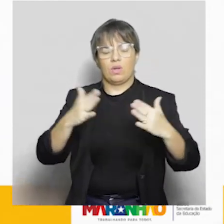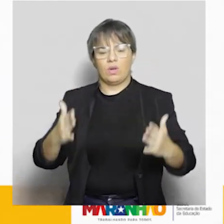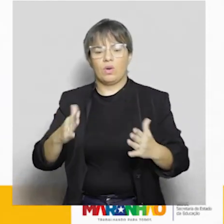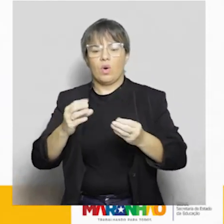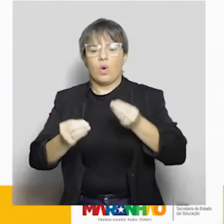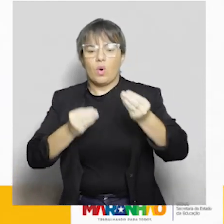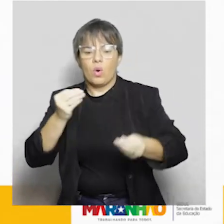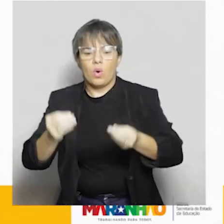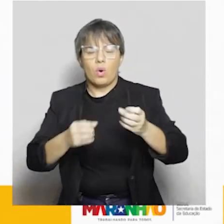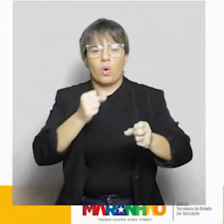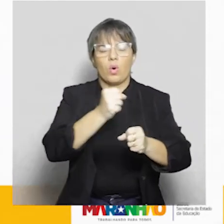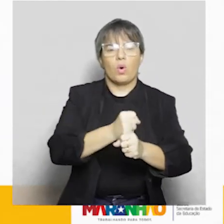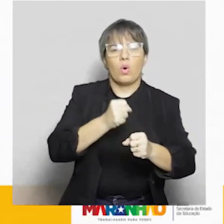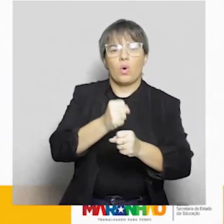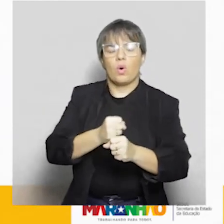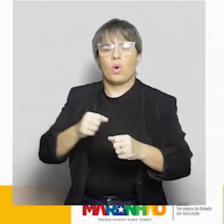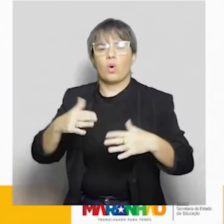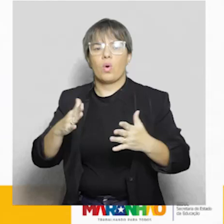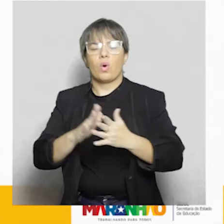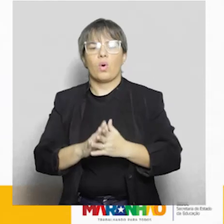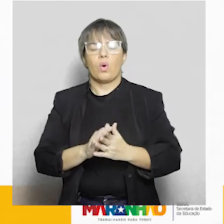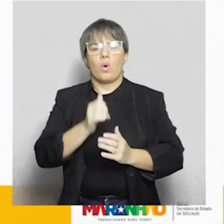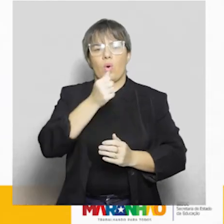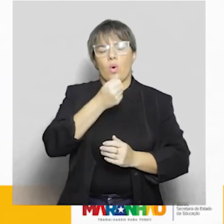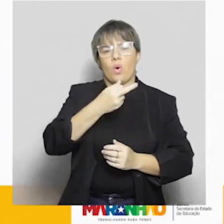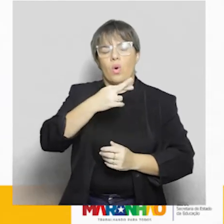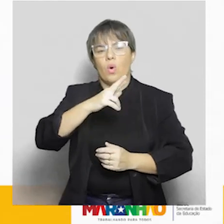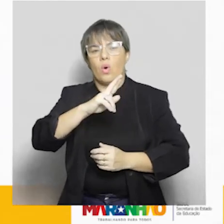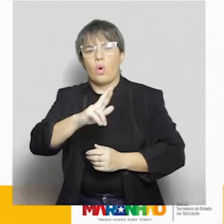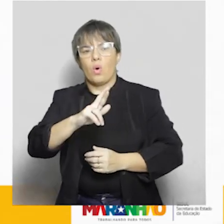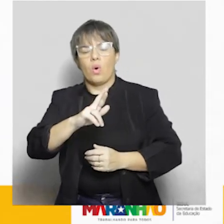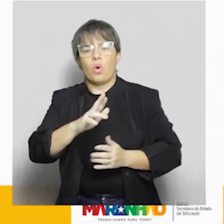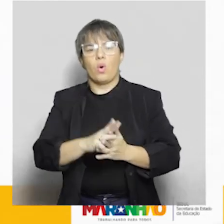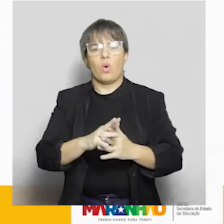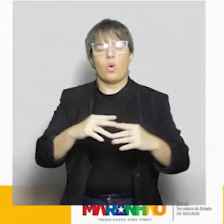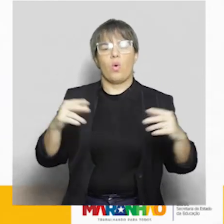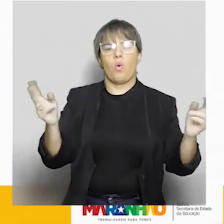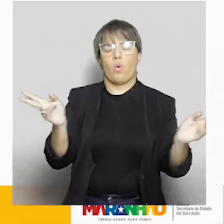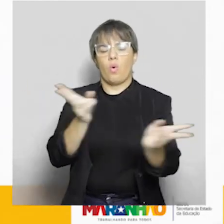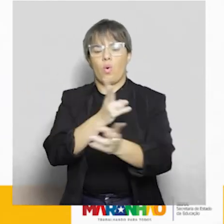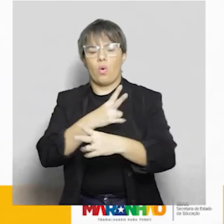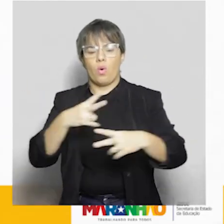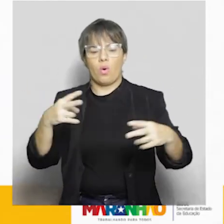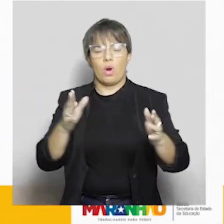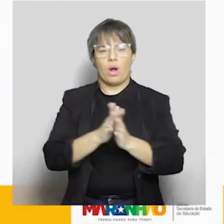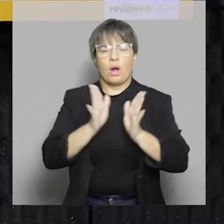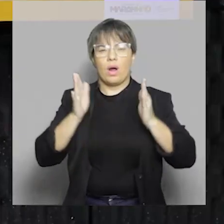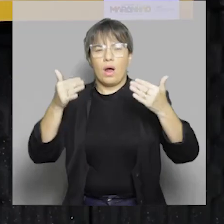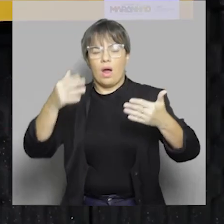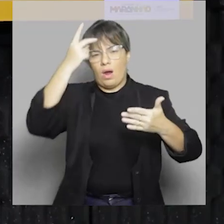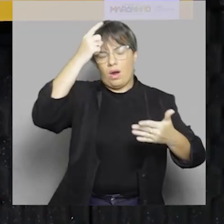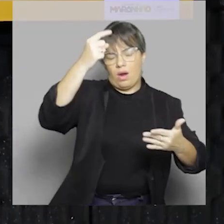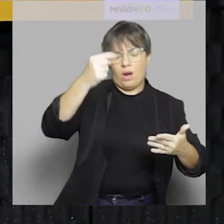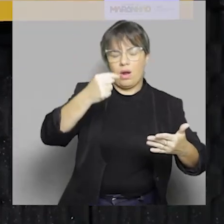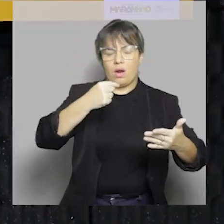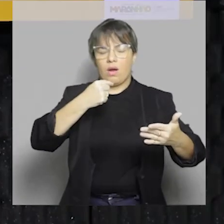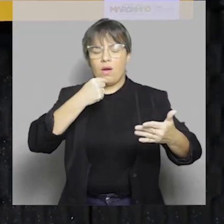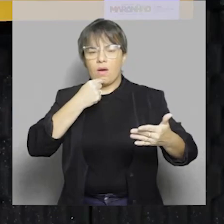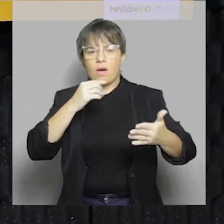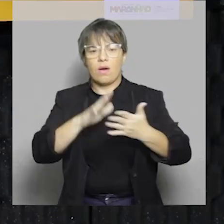vai depender muito da questão da circulação do ar, mas a imagem foca muito claramente no ciclo hidrológico relativo à água,